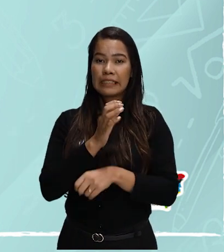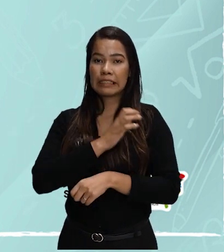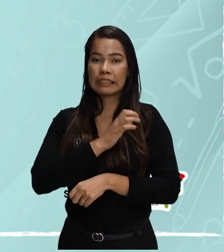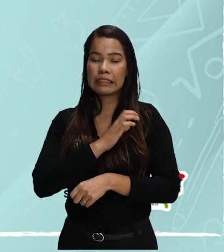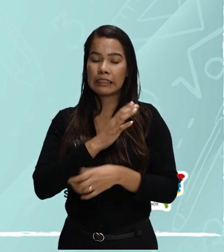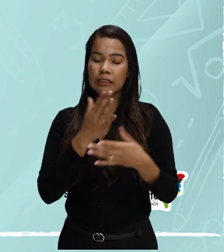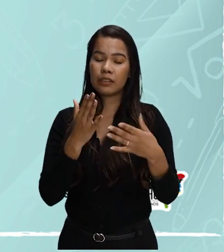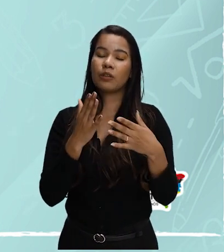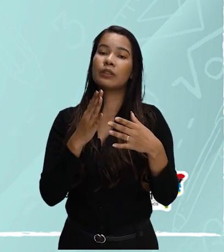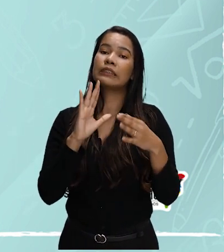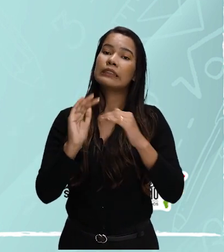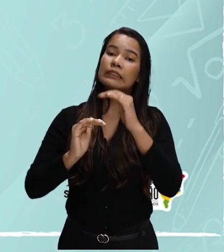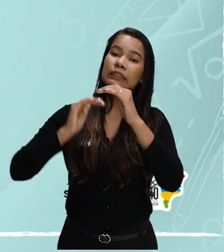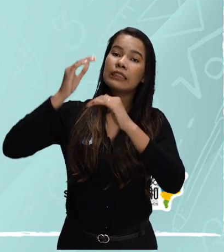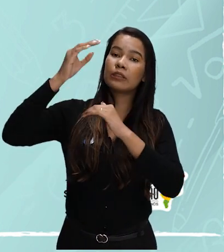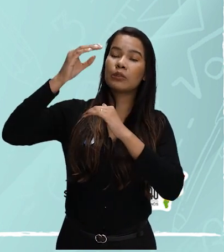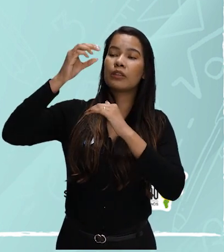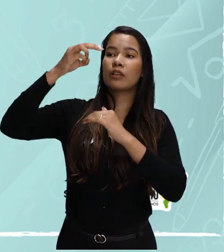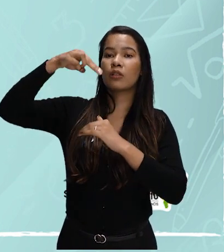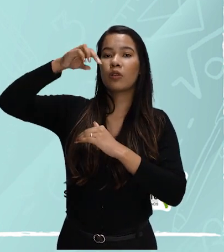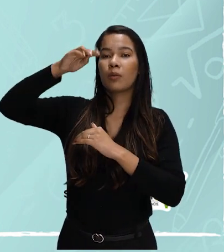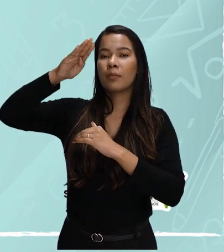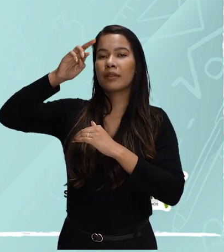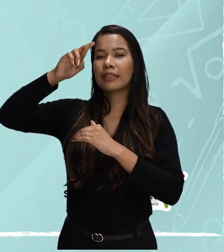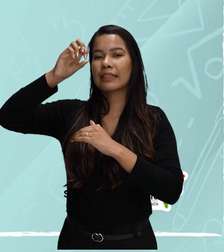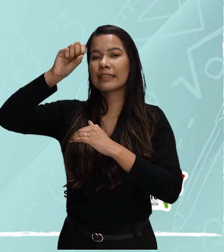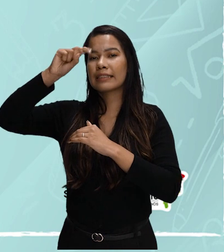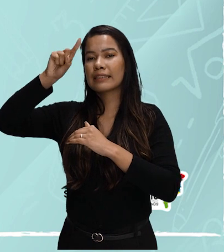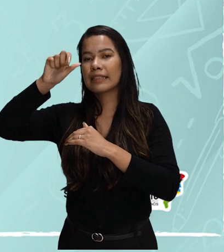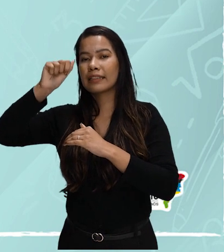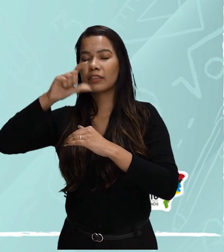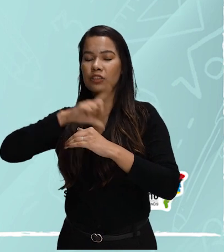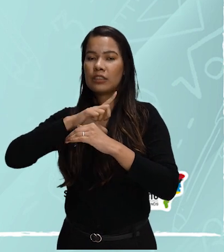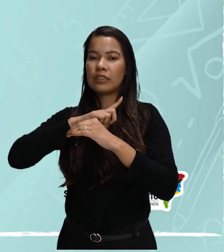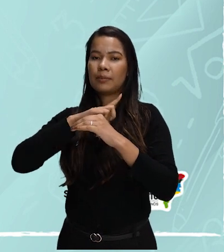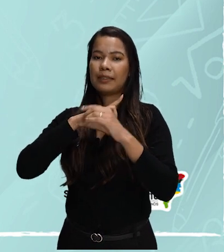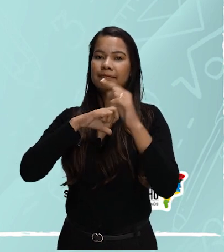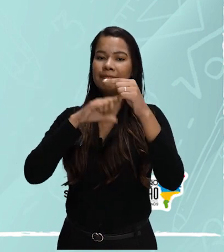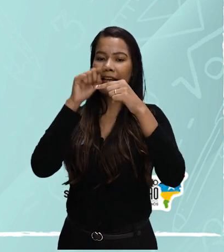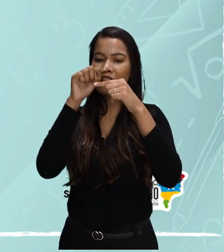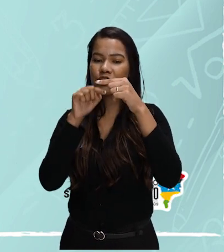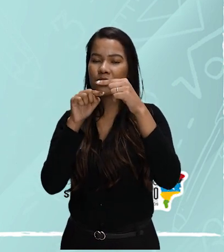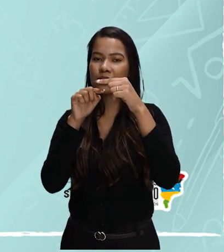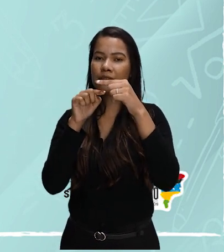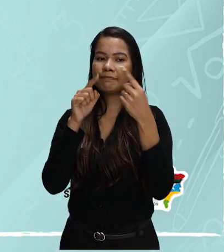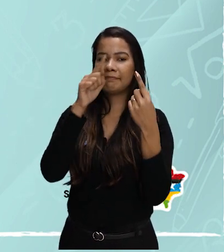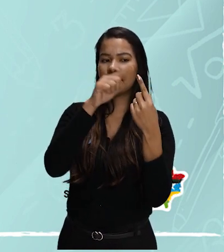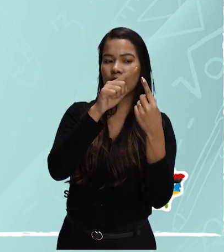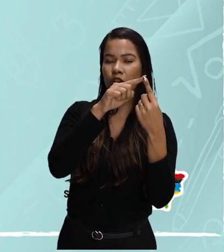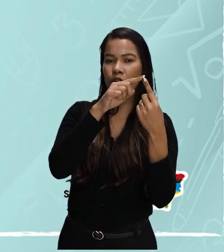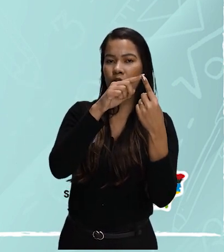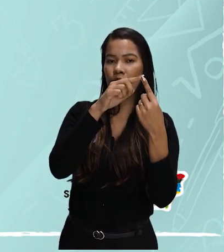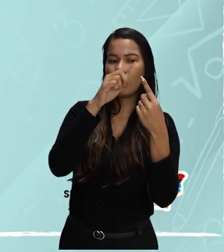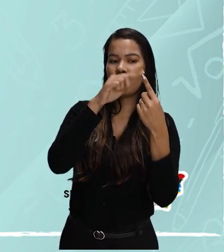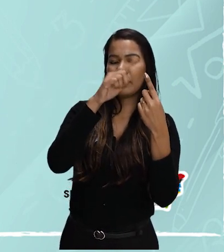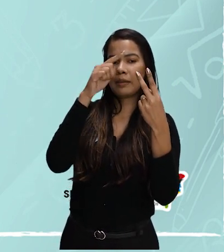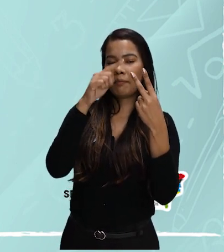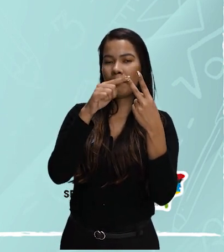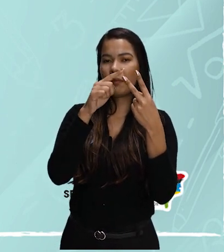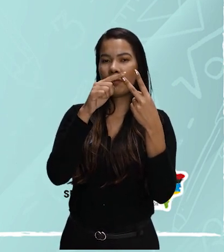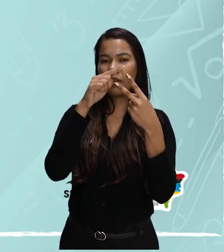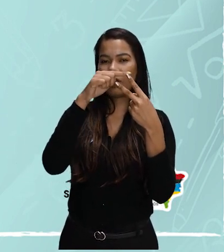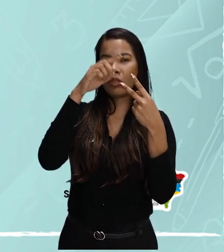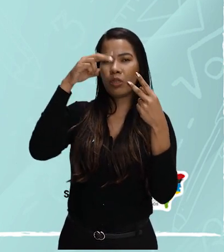nobreza, ainda tinha também as subdivisões. Eu era nobre, eu tinha mais dinheiro do que o outro nobre, então eu ficava acima, essas coisas.